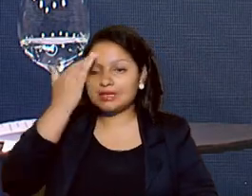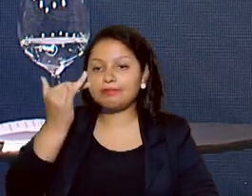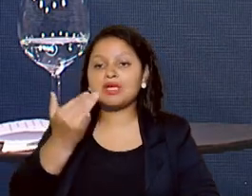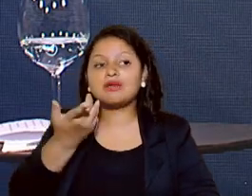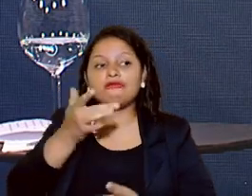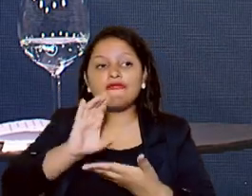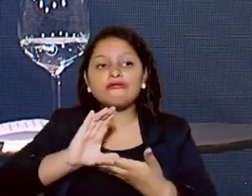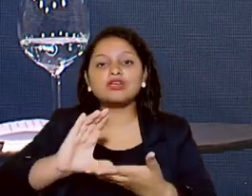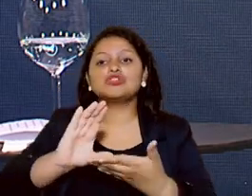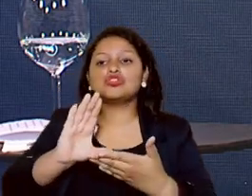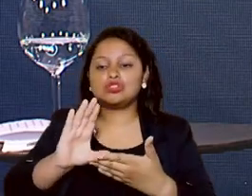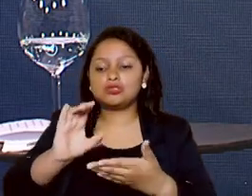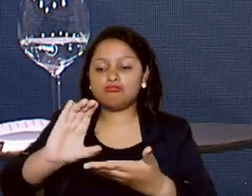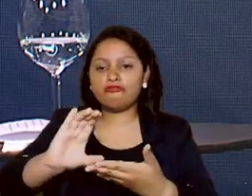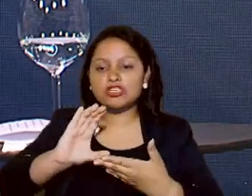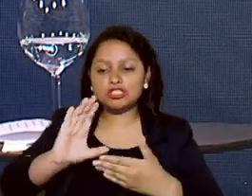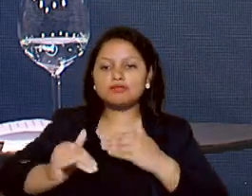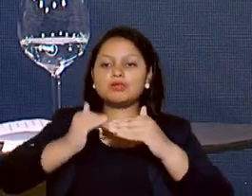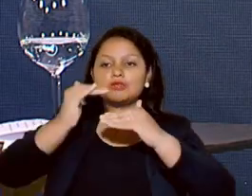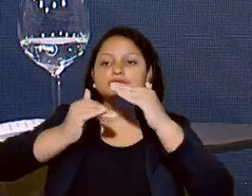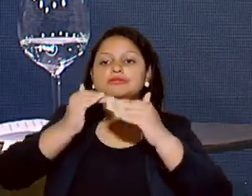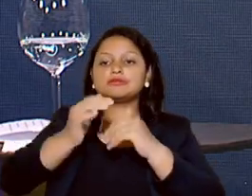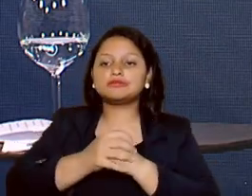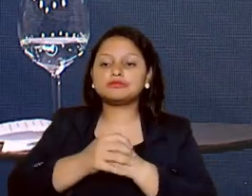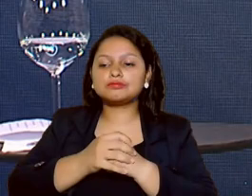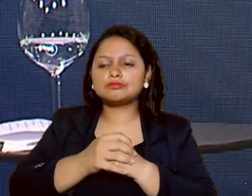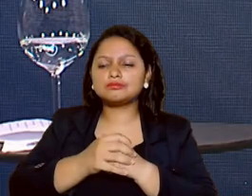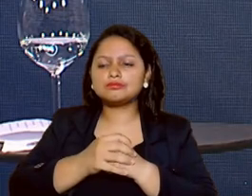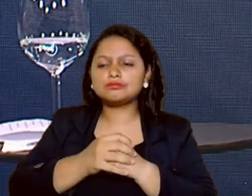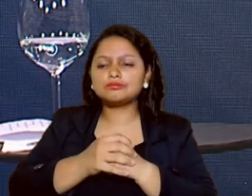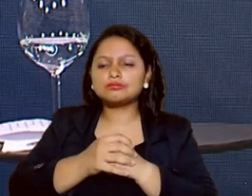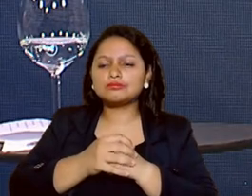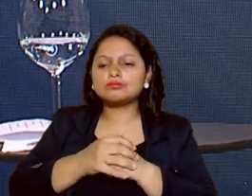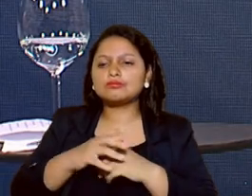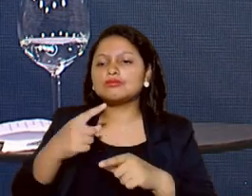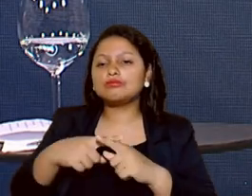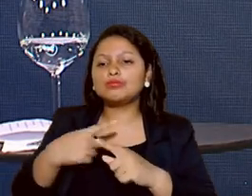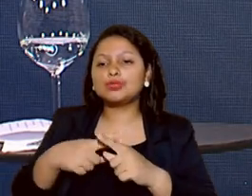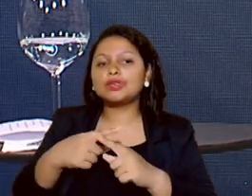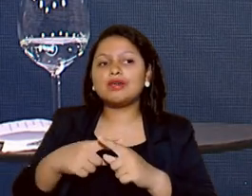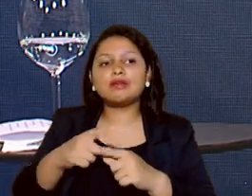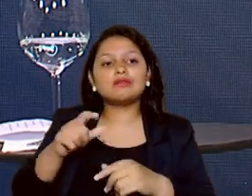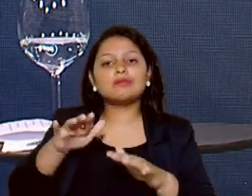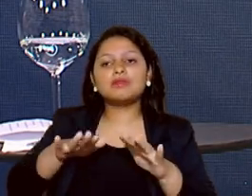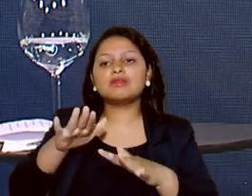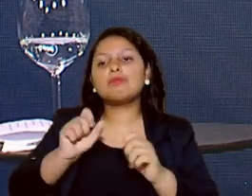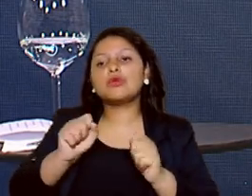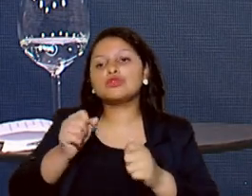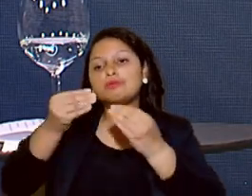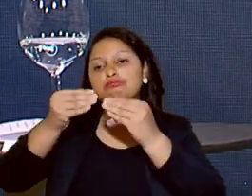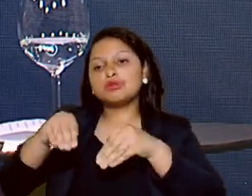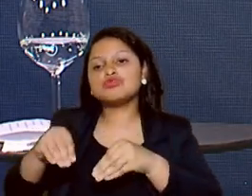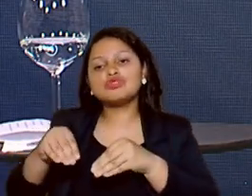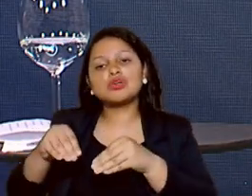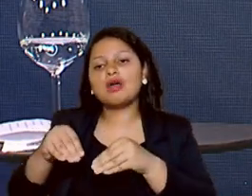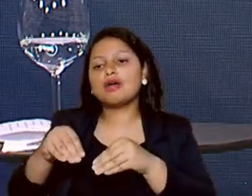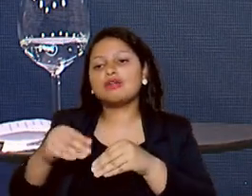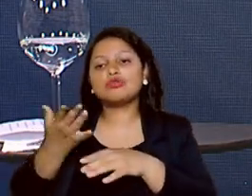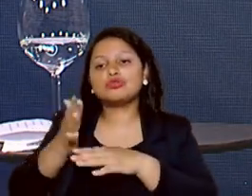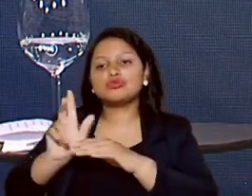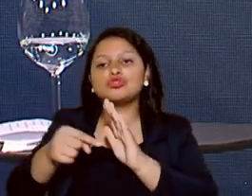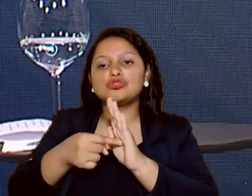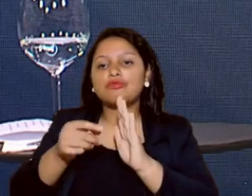no seu próprio crescimento senão é um negócio volátil que acaba não atendendo a nenhum objetivo econômico